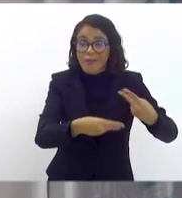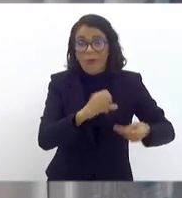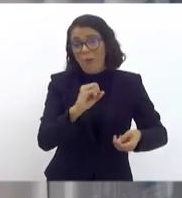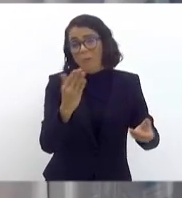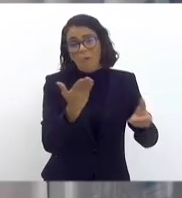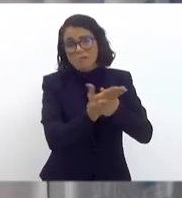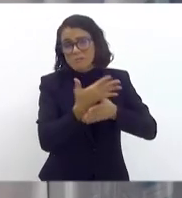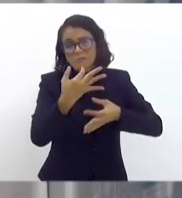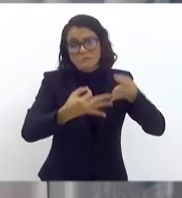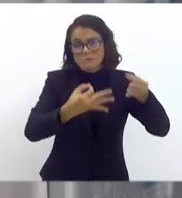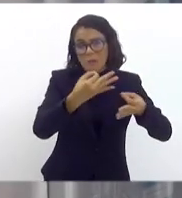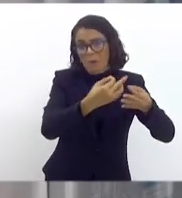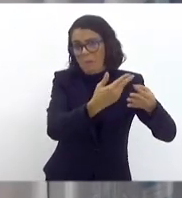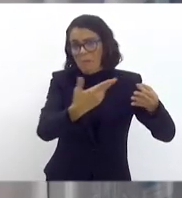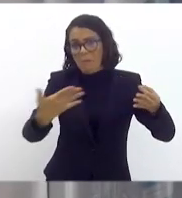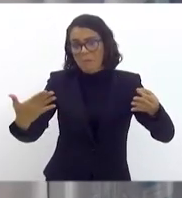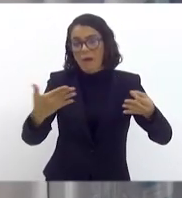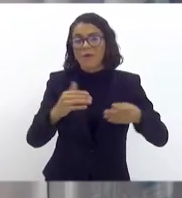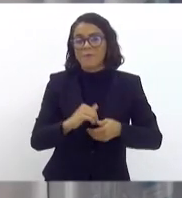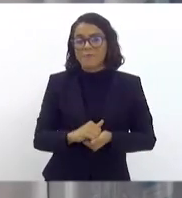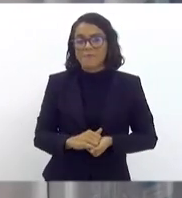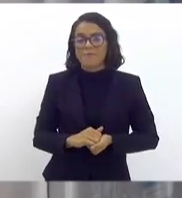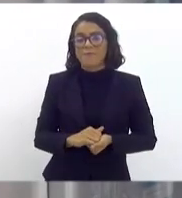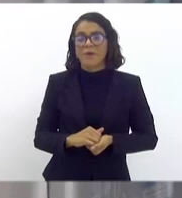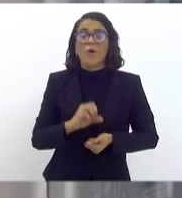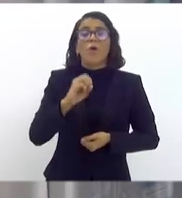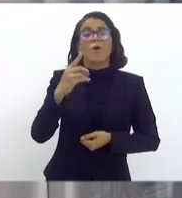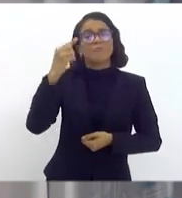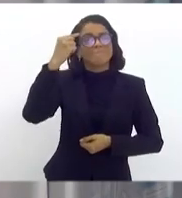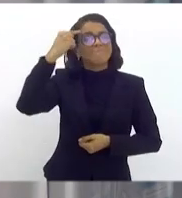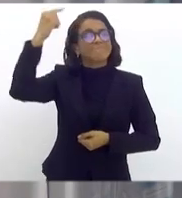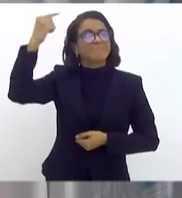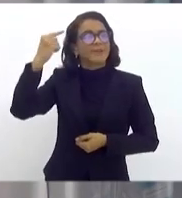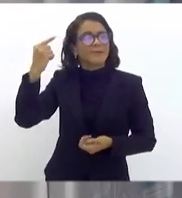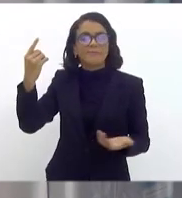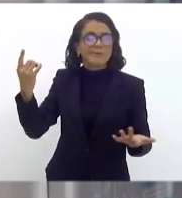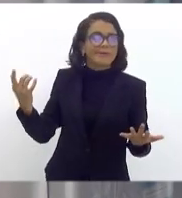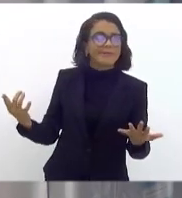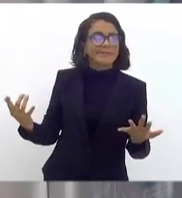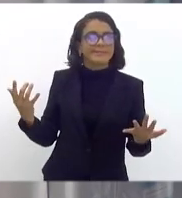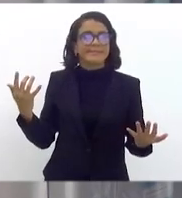inventário arrolamento corrente, ou da hipótese